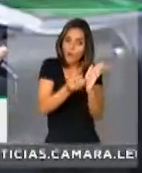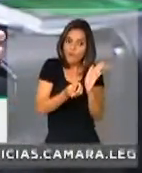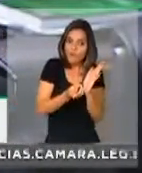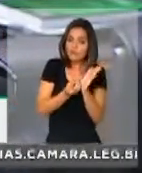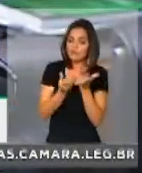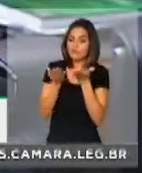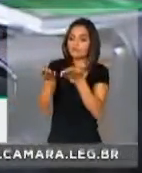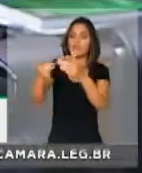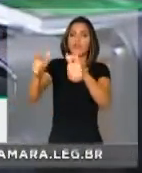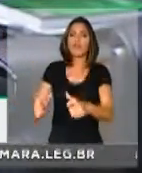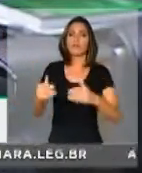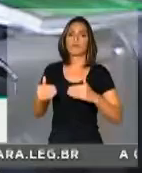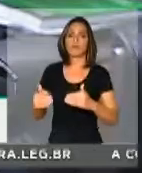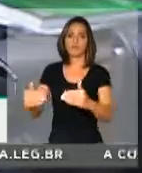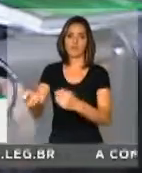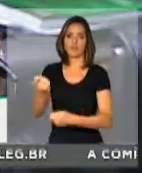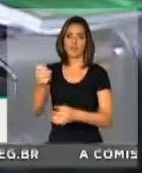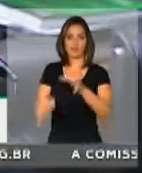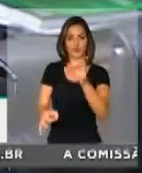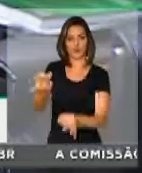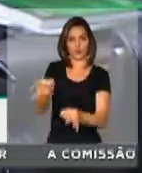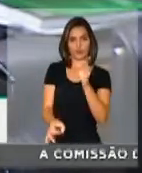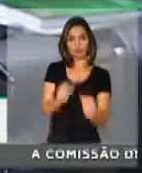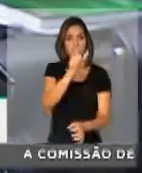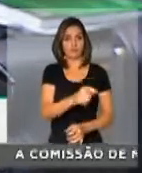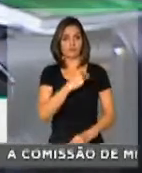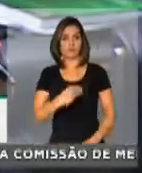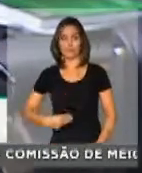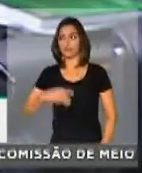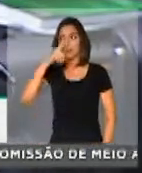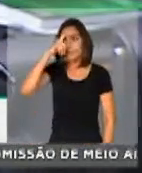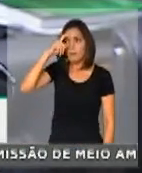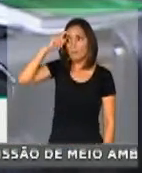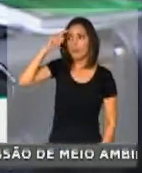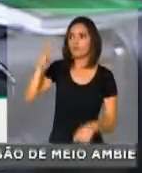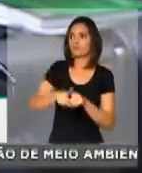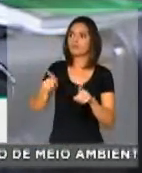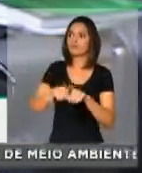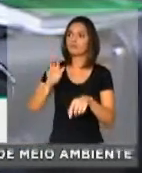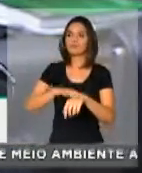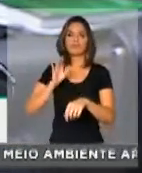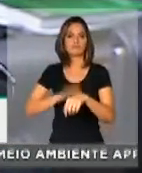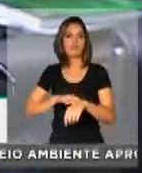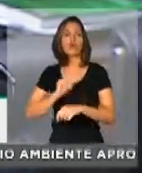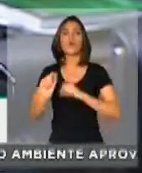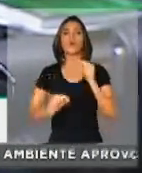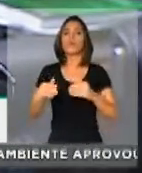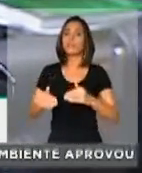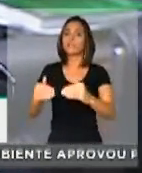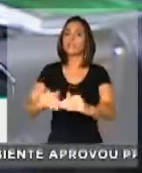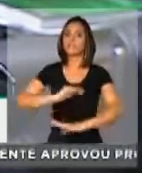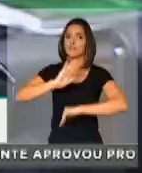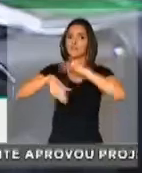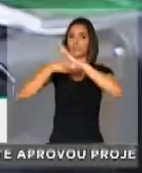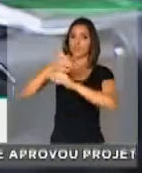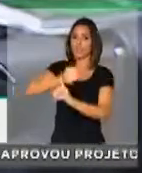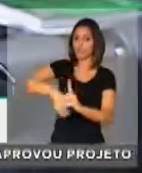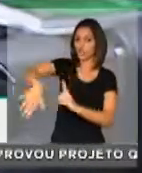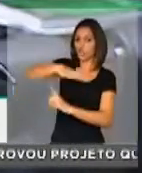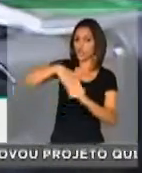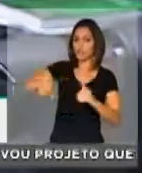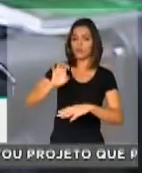Ministério da Justiça, através do ministro Sérgio Moro, e ao Ministério do Desenvolvimento Social. O Pará vive